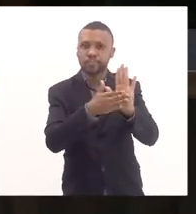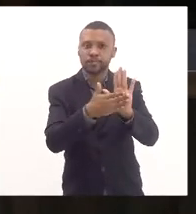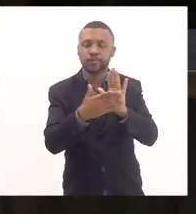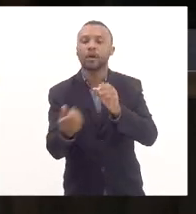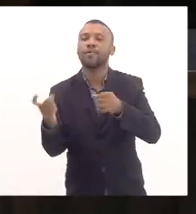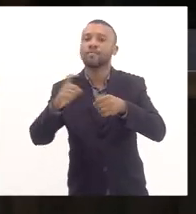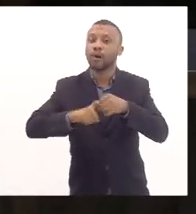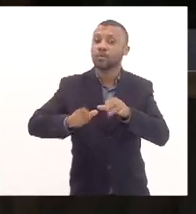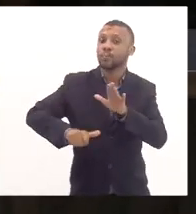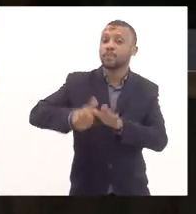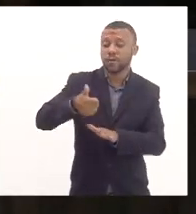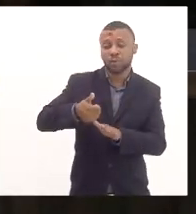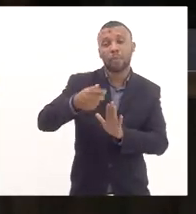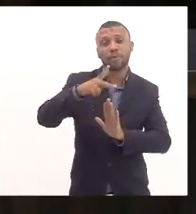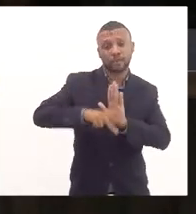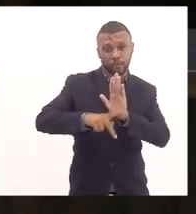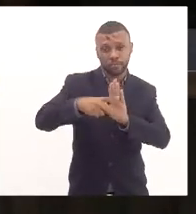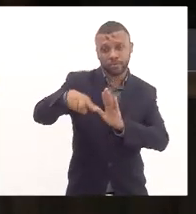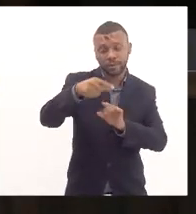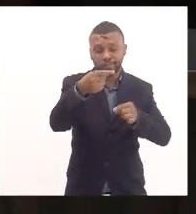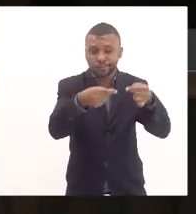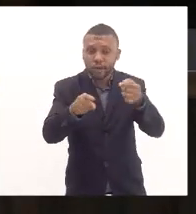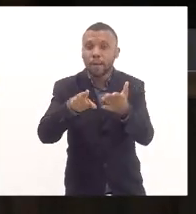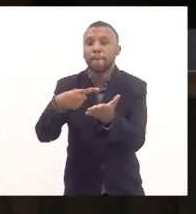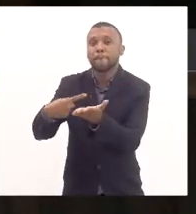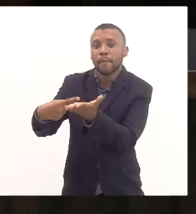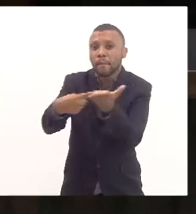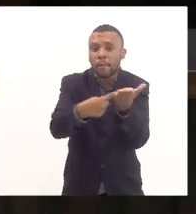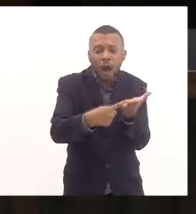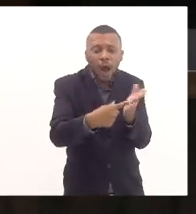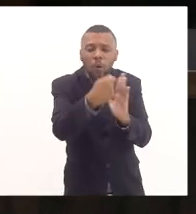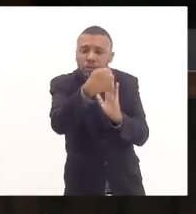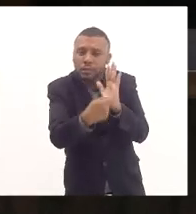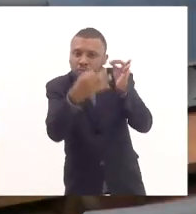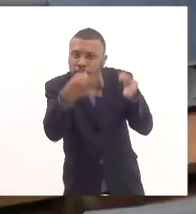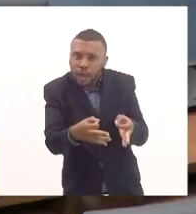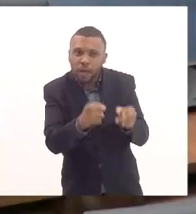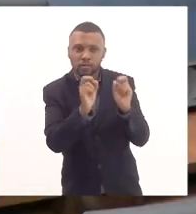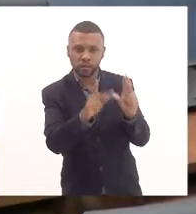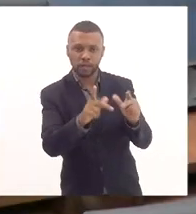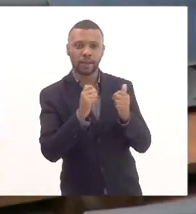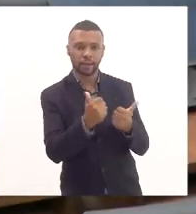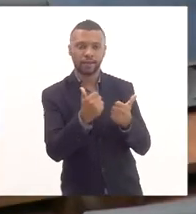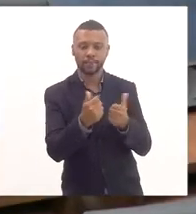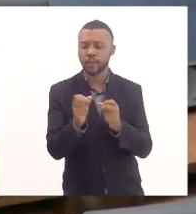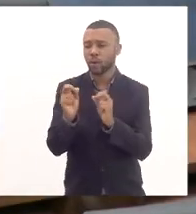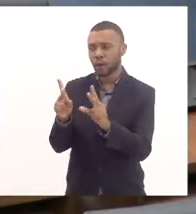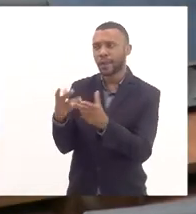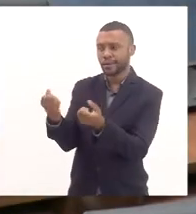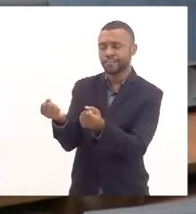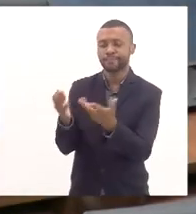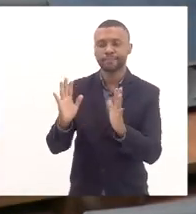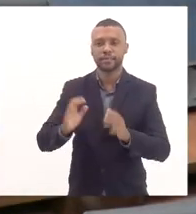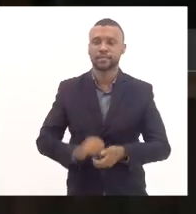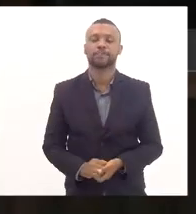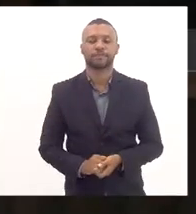primeiro projeto é que vocês possam acordar um texto ok ok então